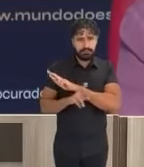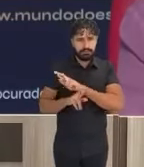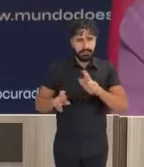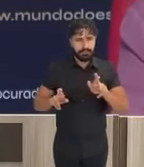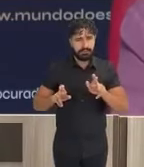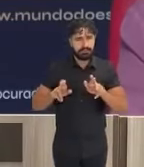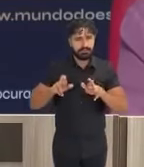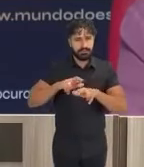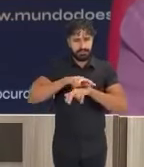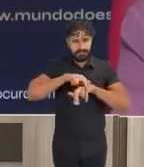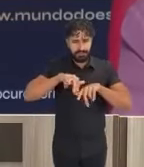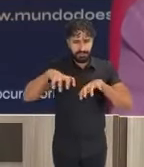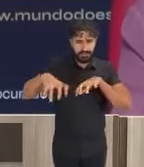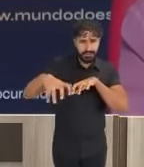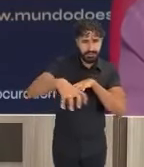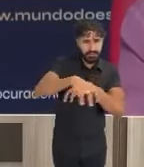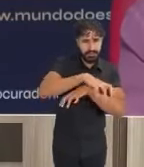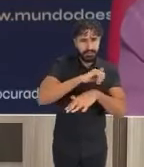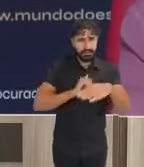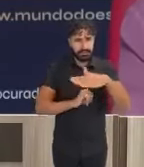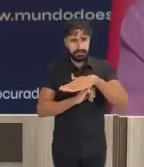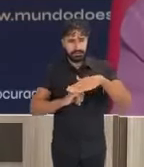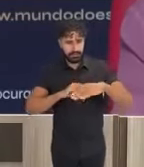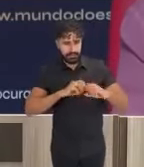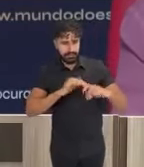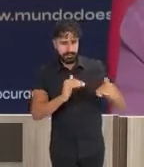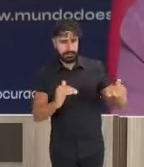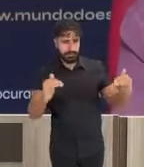atores, não é? Instituições de ensino superior,